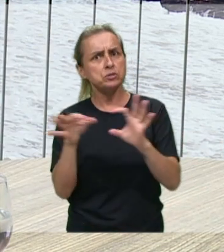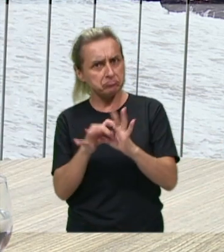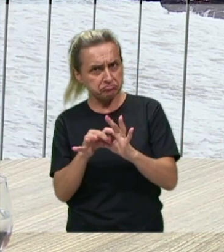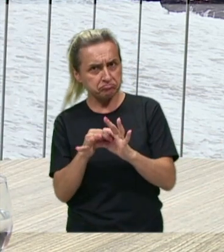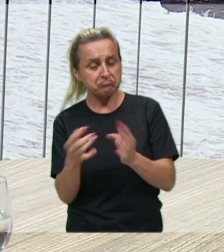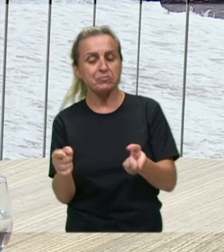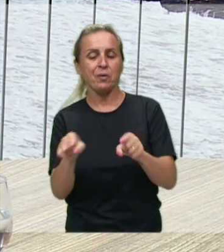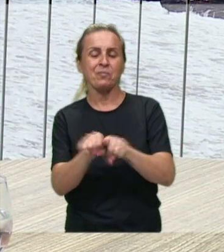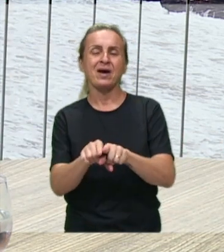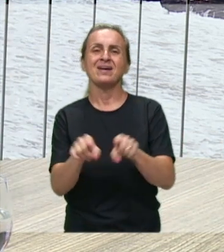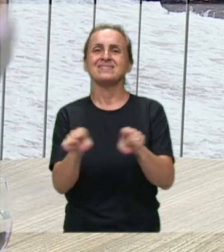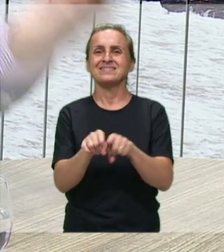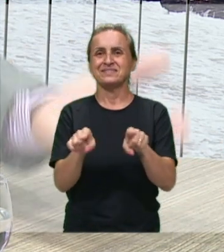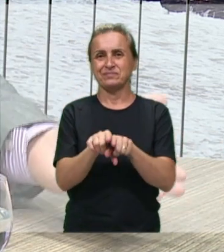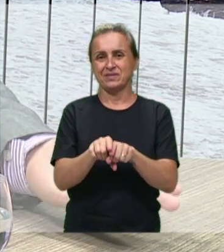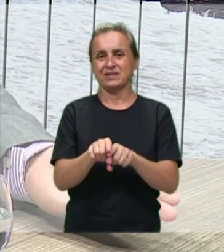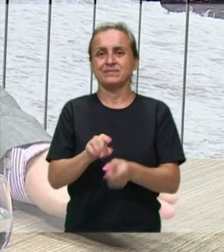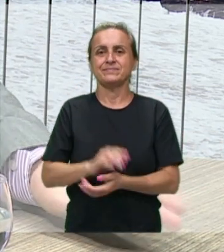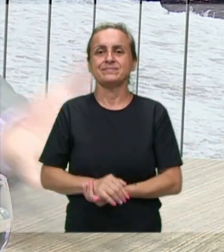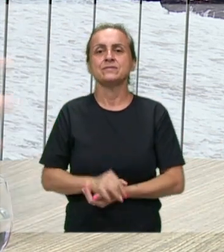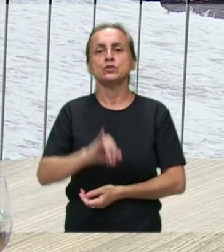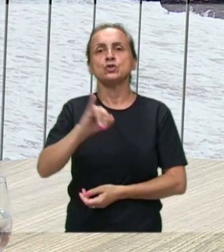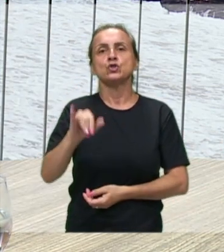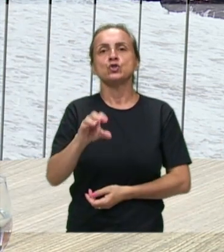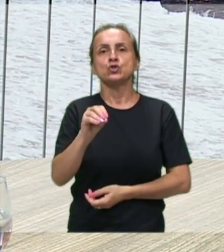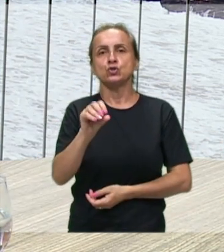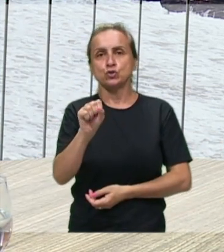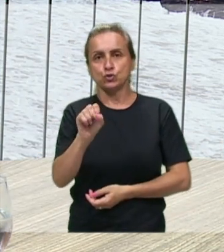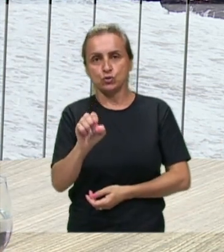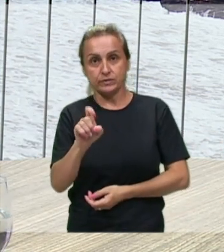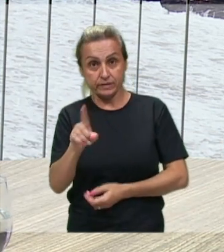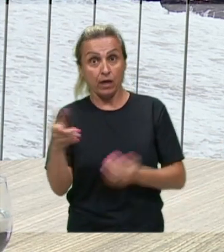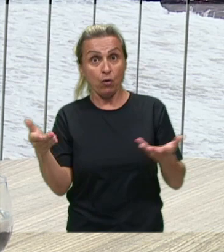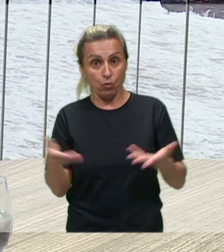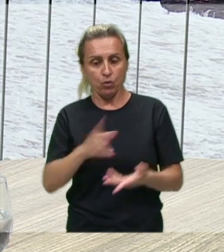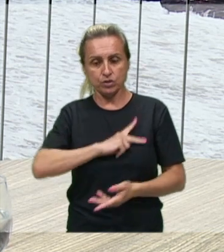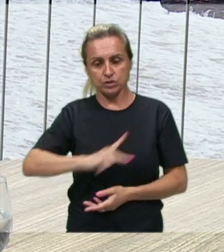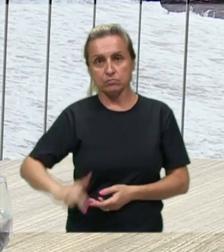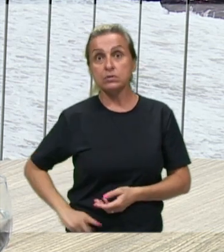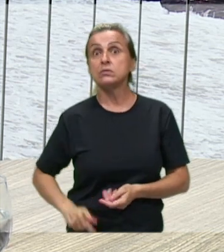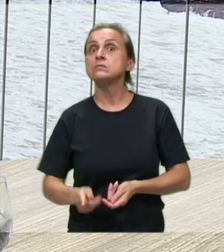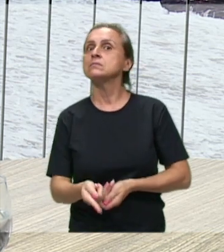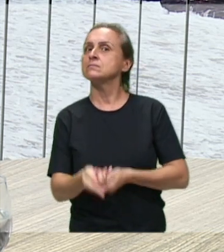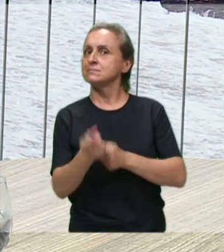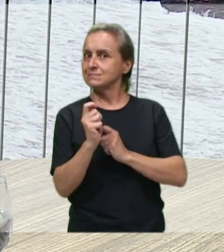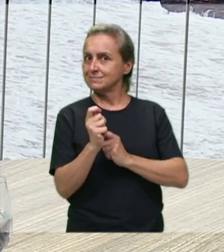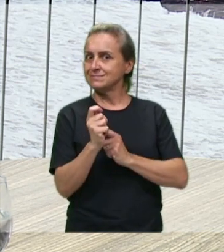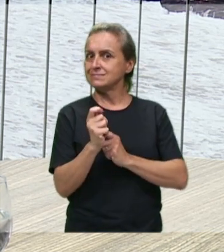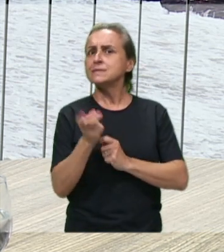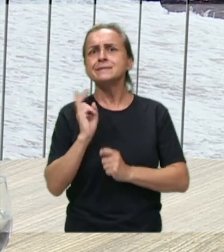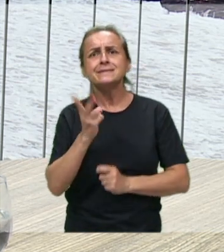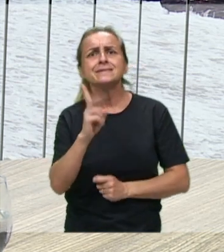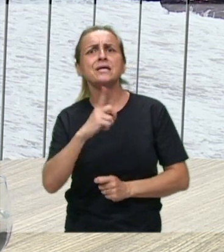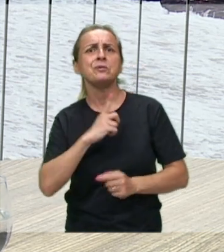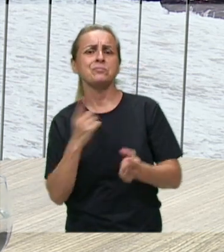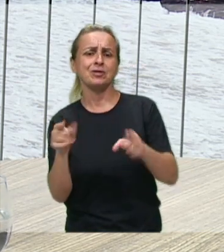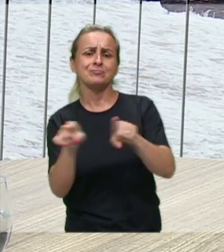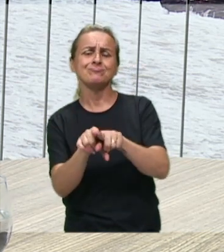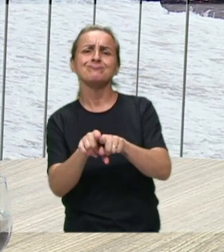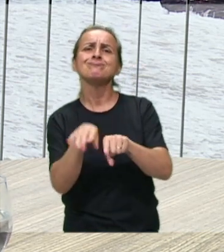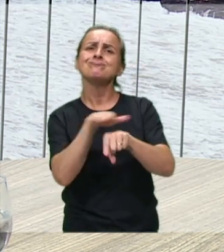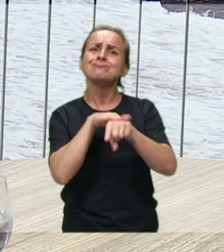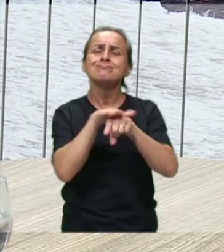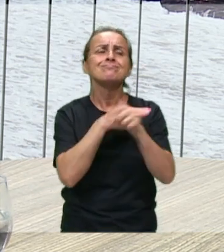Henrique, né, José Henrique, ele é o presidente do Citrapesca hoje. Todas as demandas, tivemos reunião pela manhã na indústria hoje, lá